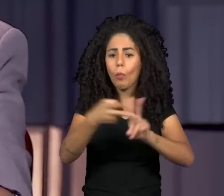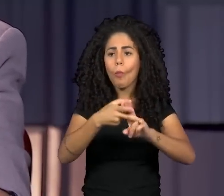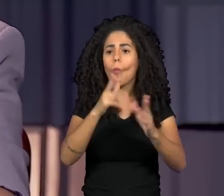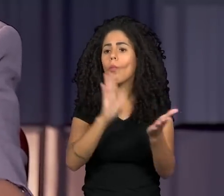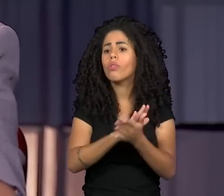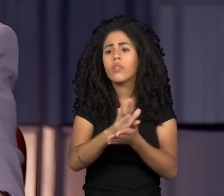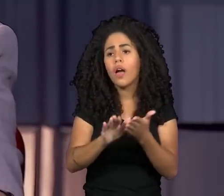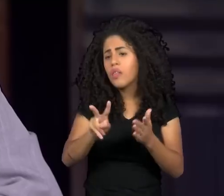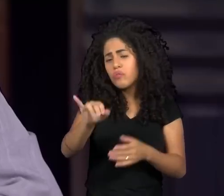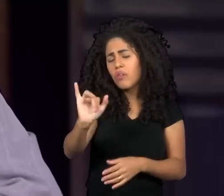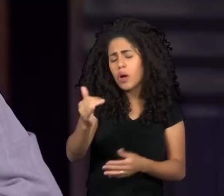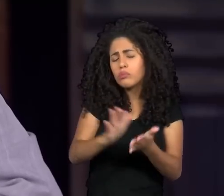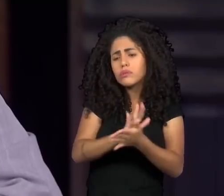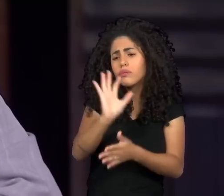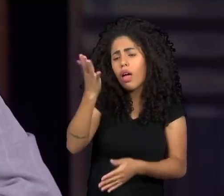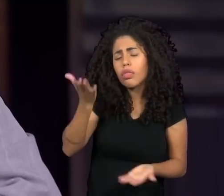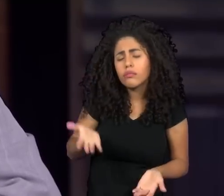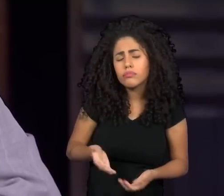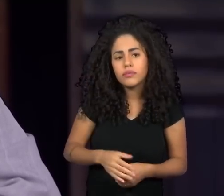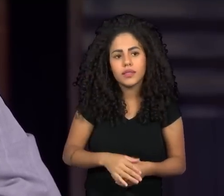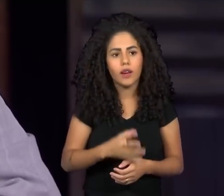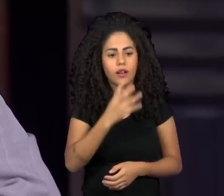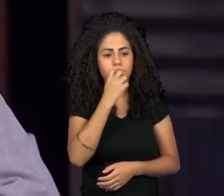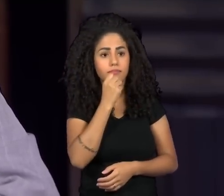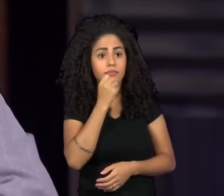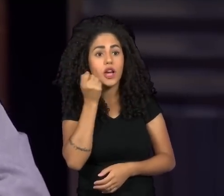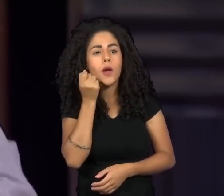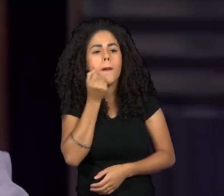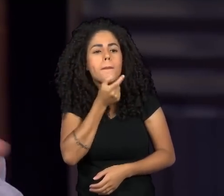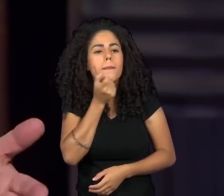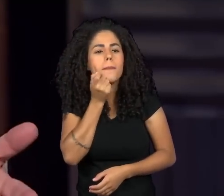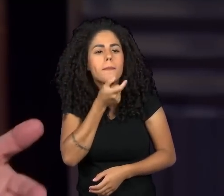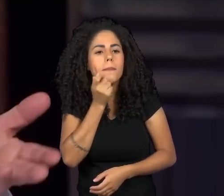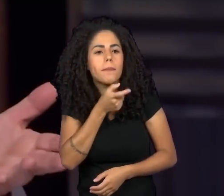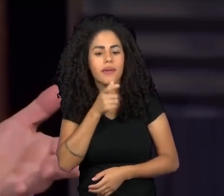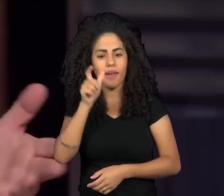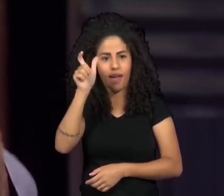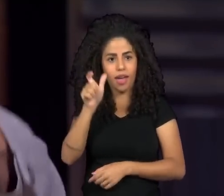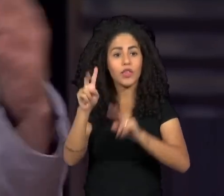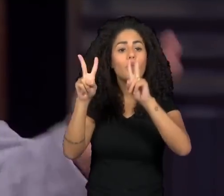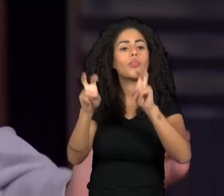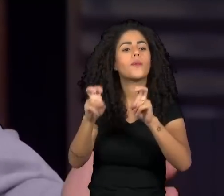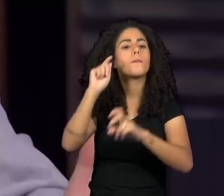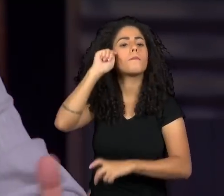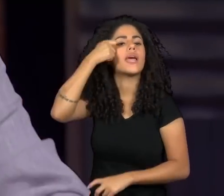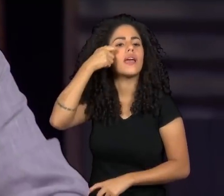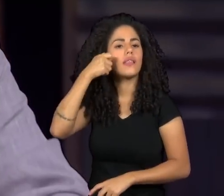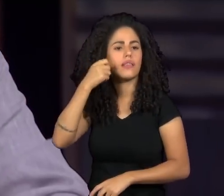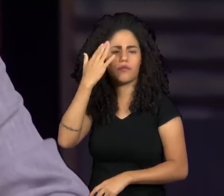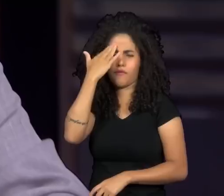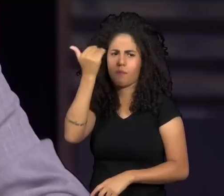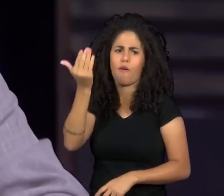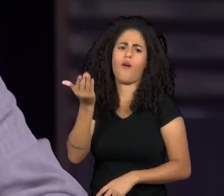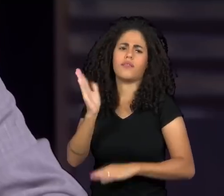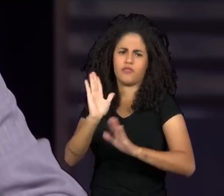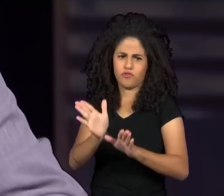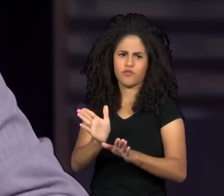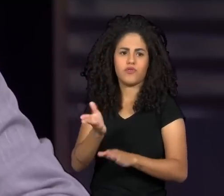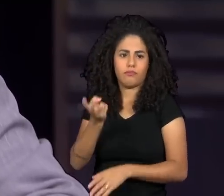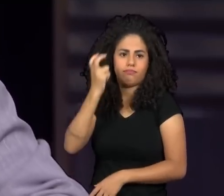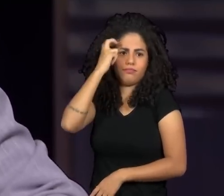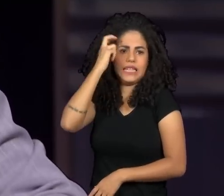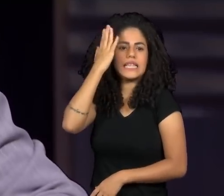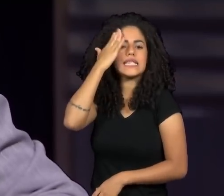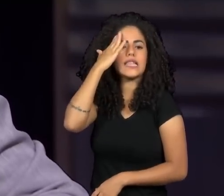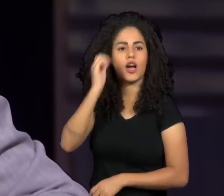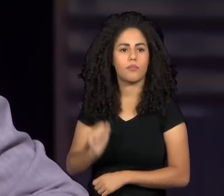tão cedo. Como o tabu de fazer piada, piada de preto, por exemplo, é um clássico, né? Na nossa cultura. Me